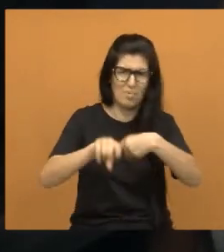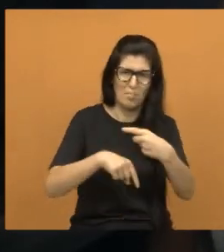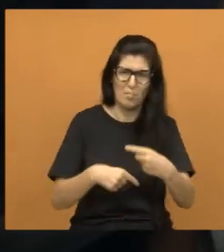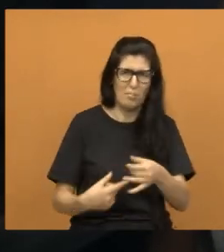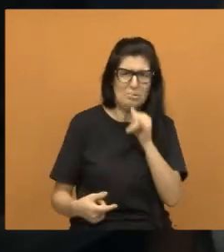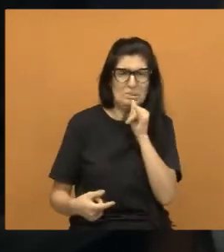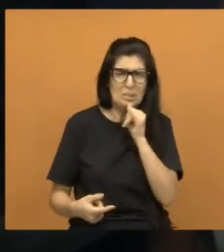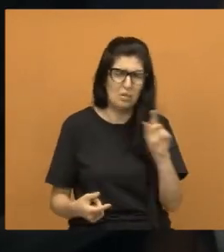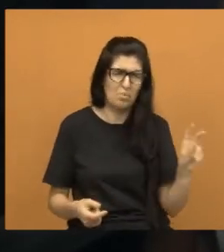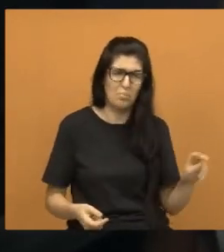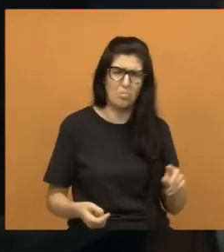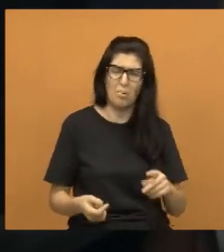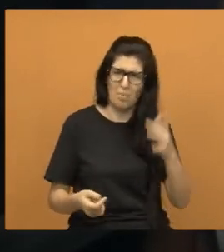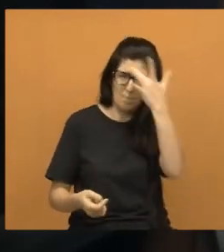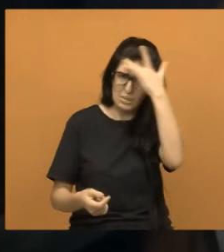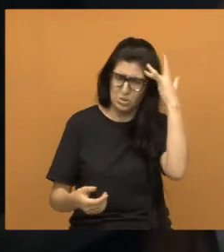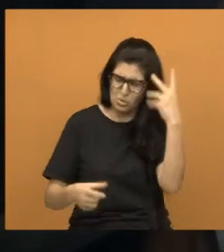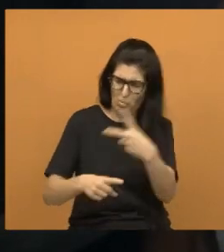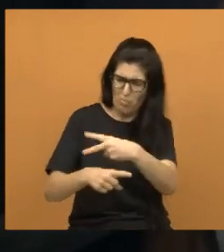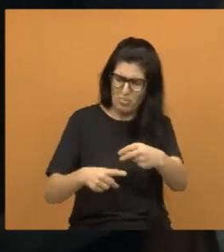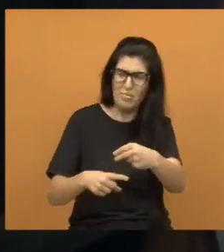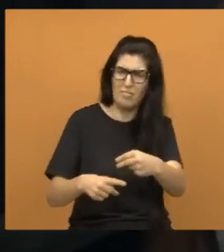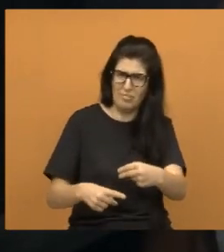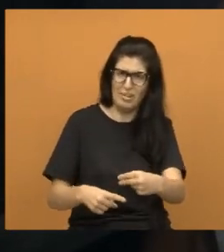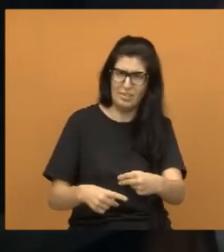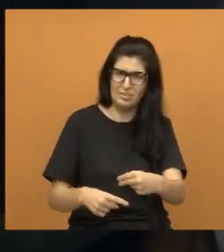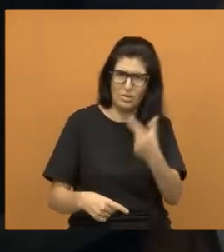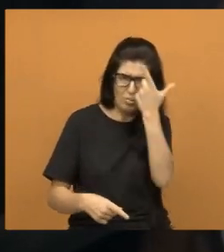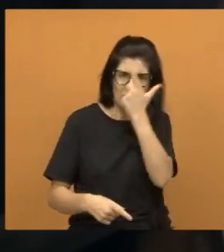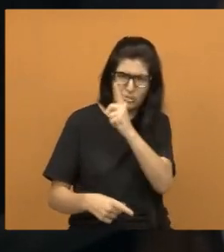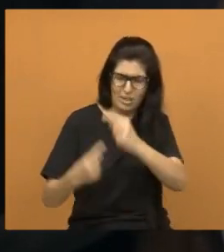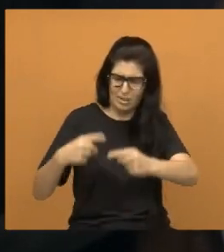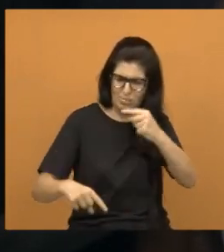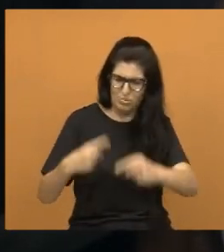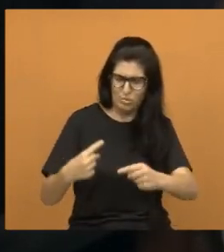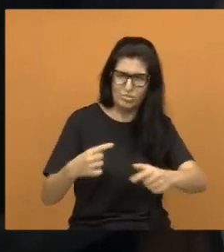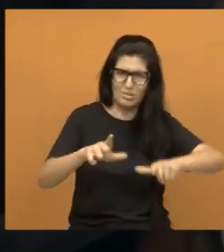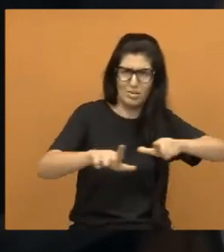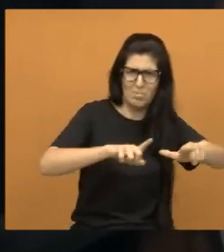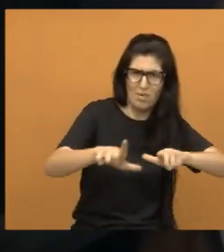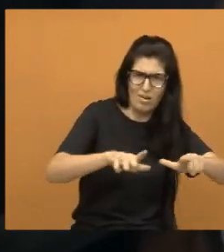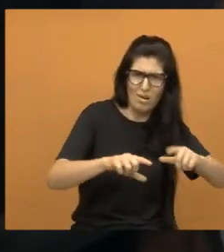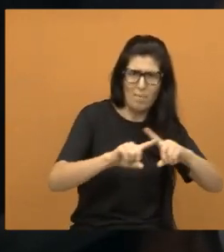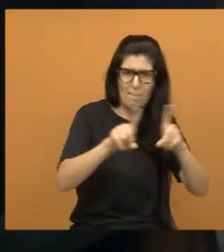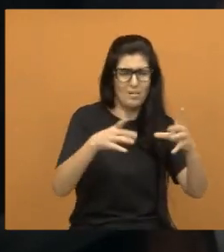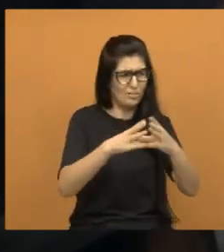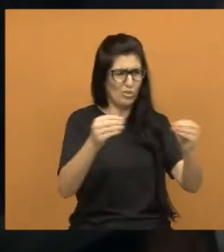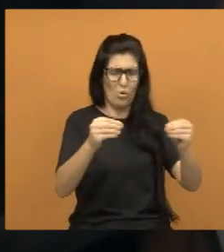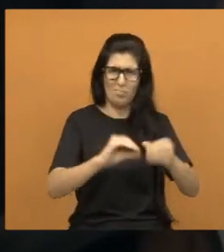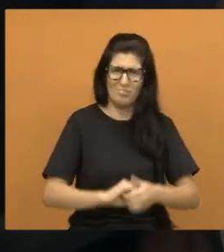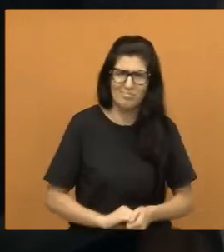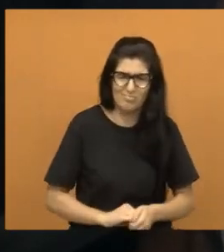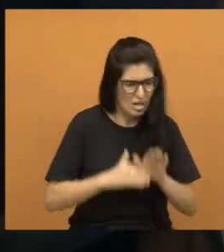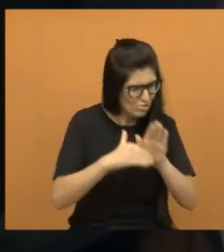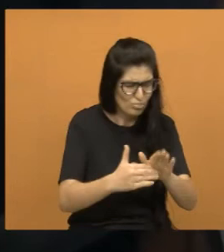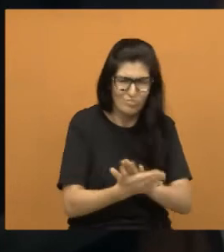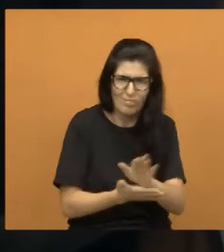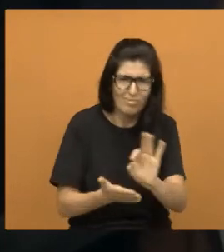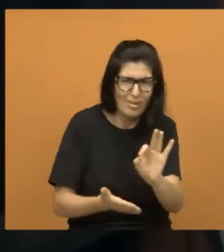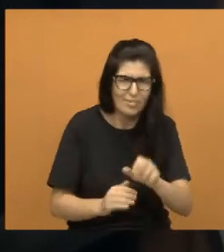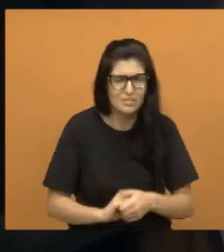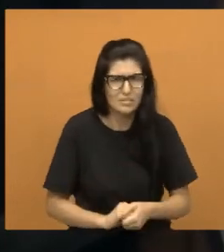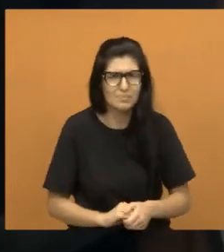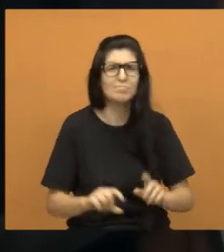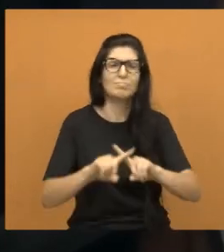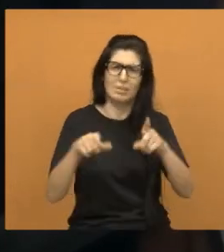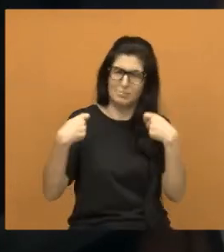dia mais. Nós temos, sim, Viva Almeida, que mudar isso. E obrigado, Fernando. E, Paulinho, se eu puder fazer essa emenda,